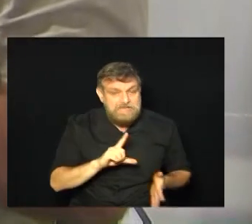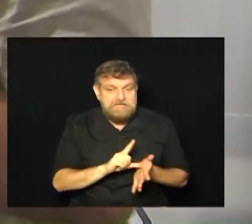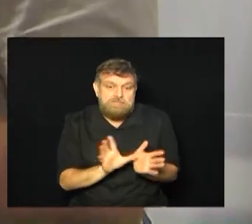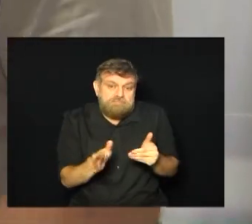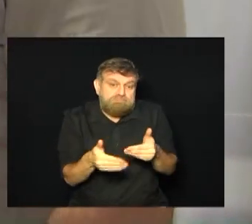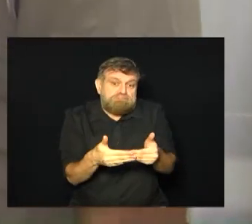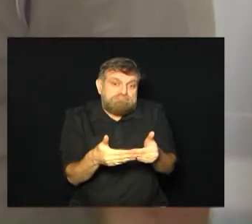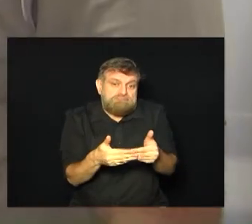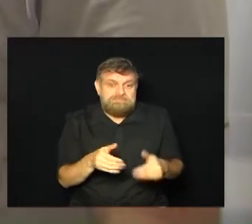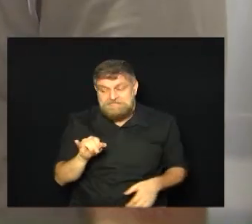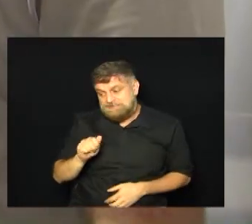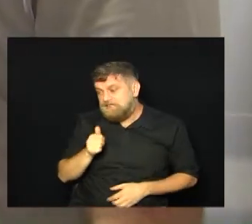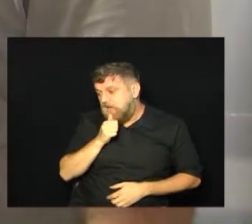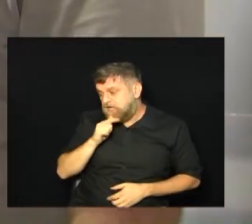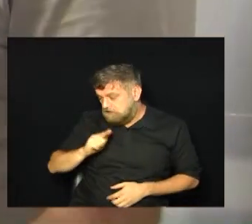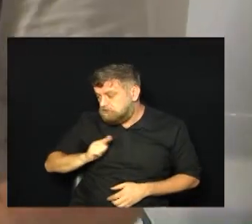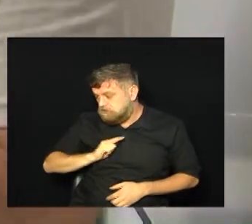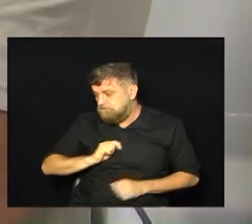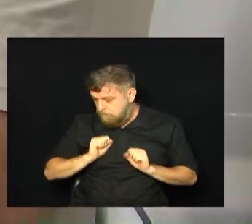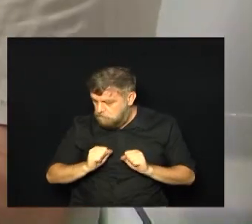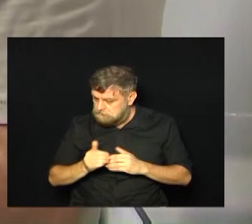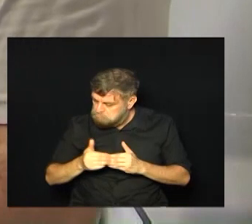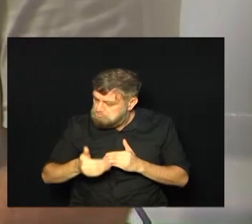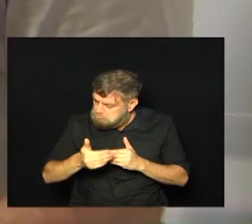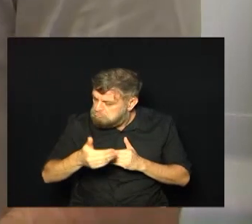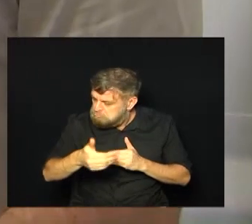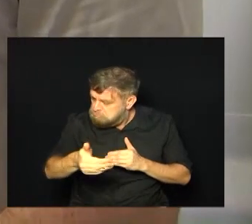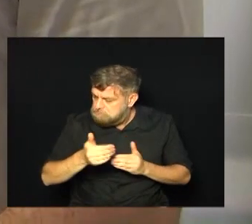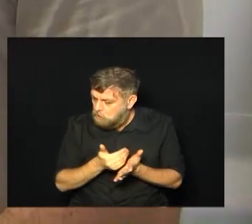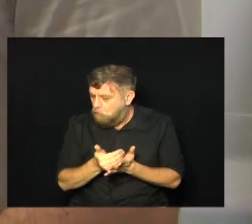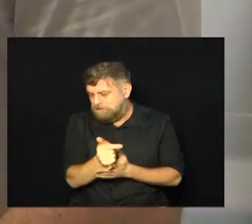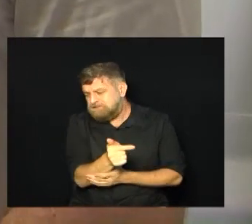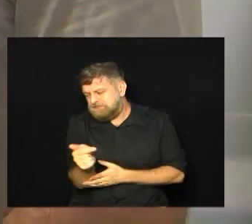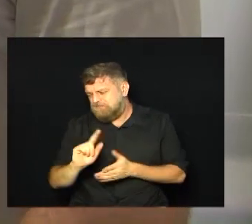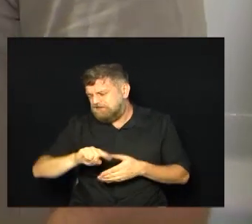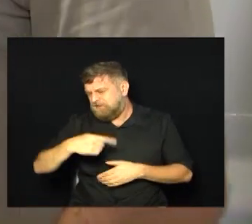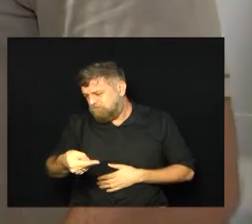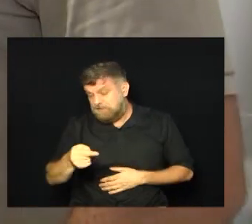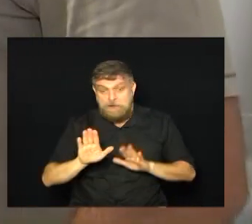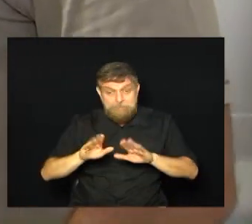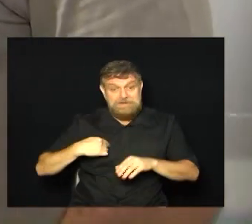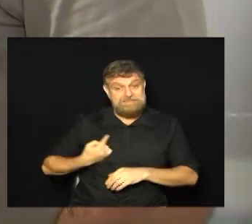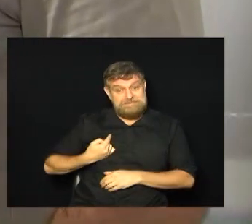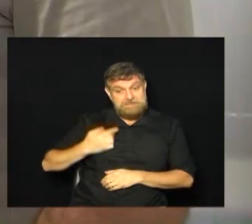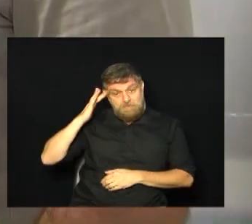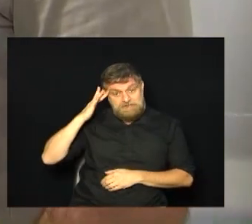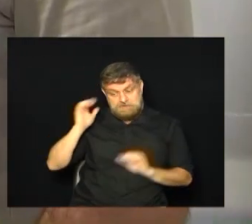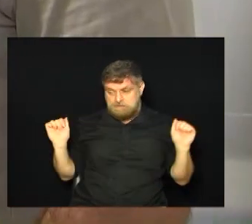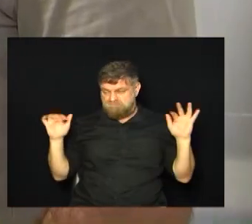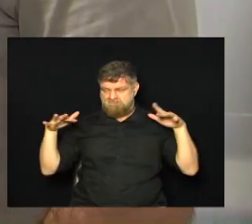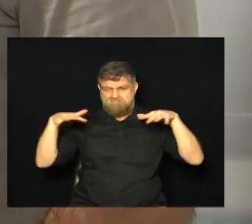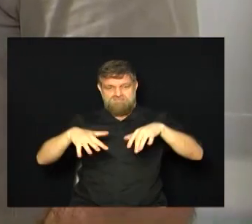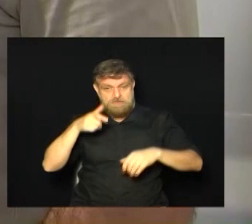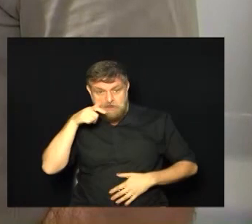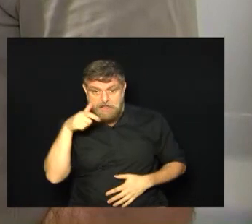mais tempo. Se ainda tiver o restante de vaga, a gente pode continuar aberto no comecinho da semana que vem. Mas a gente está com uma procura muito grande, então